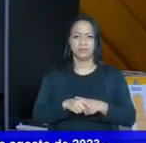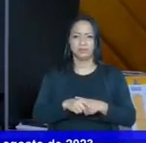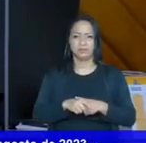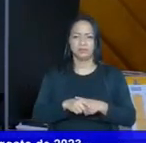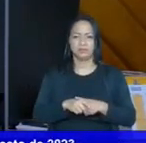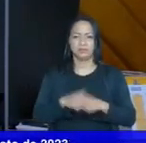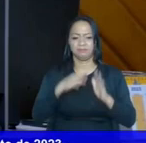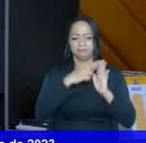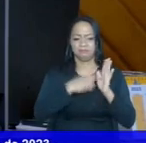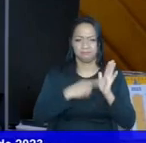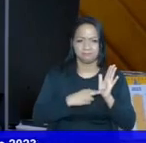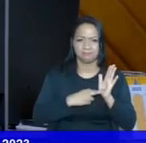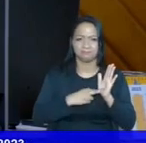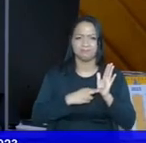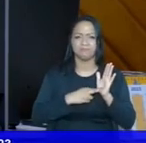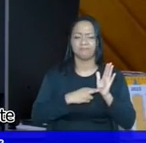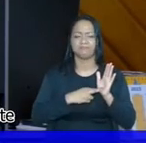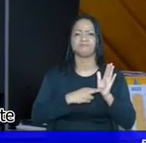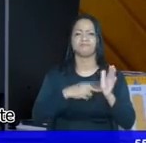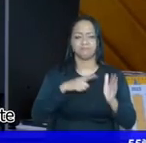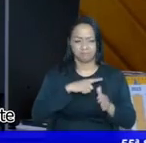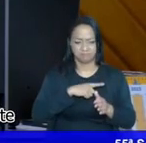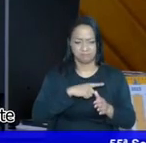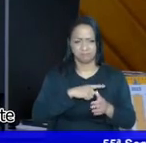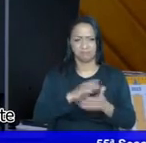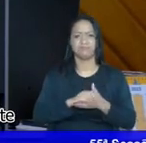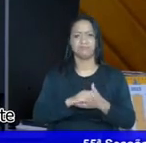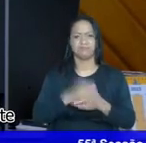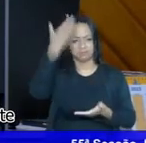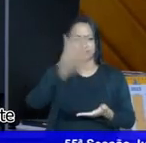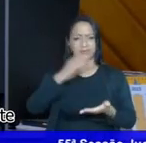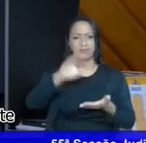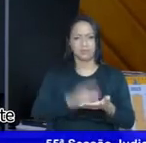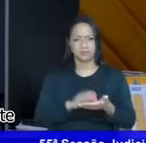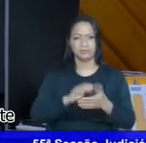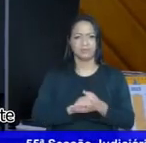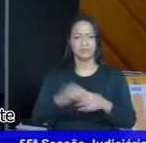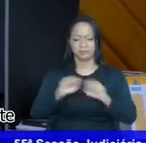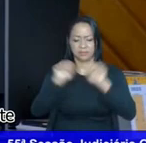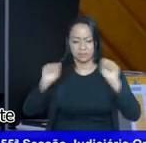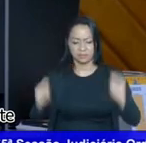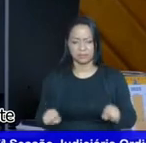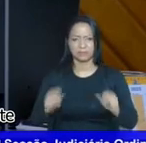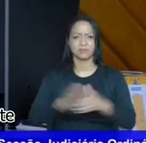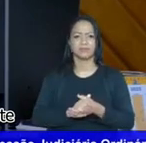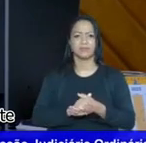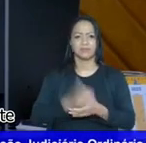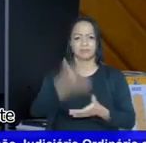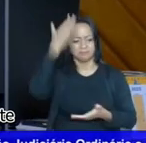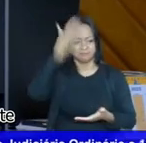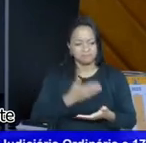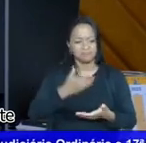A norma existe, a prestação se dá de forma informatizada. Ausente a comprovação de um